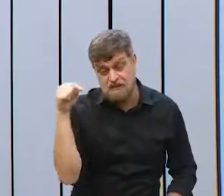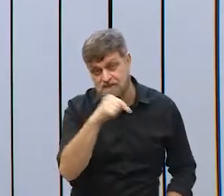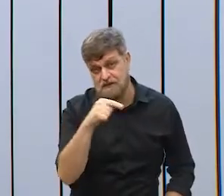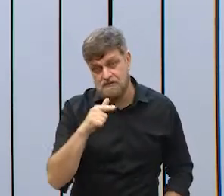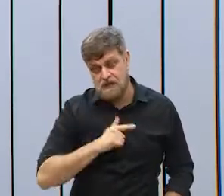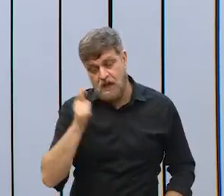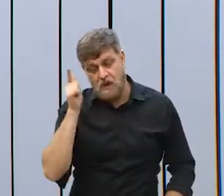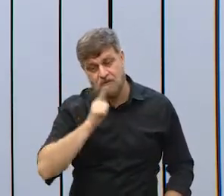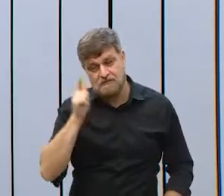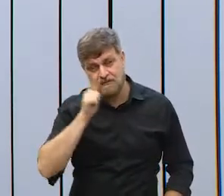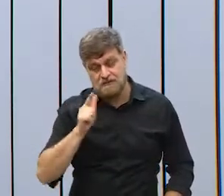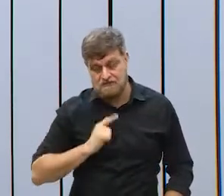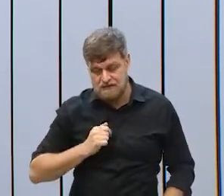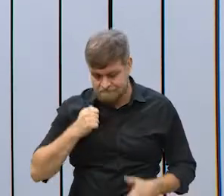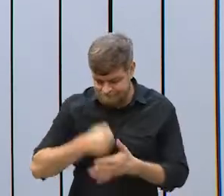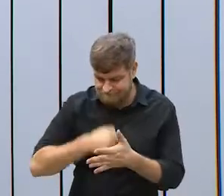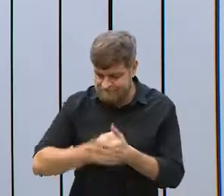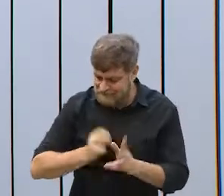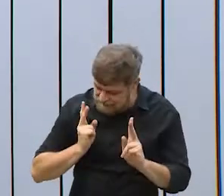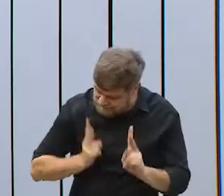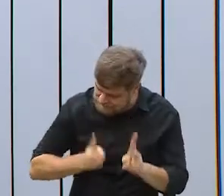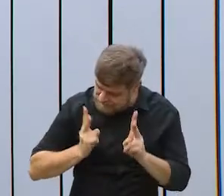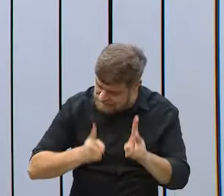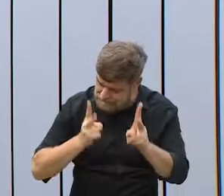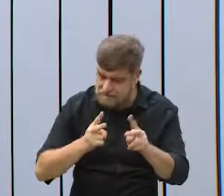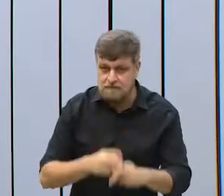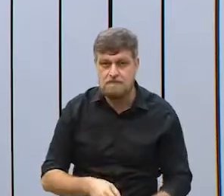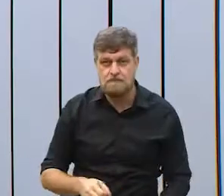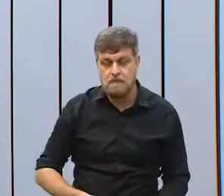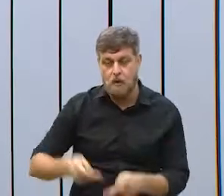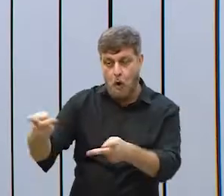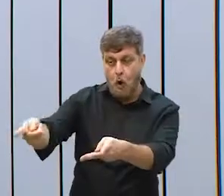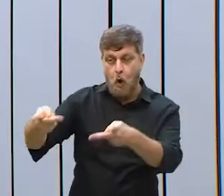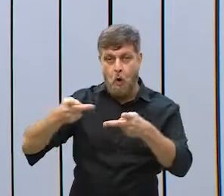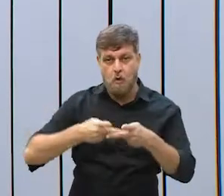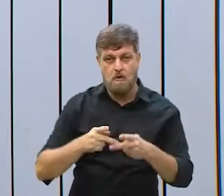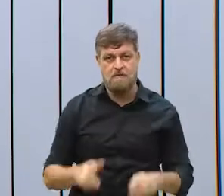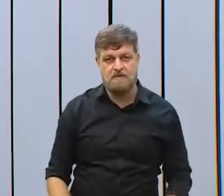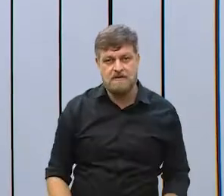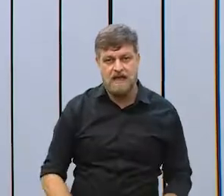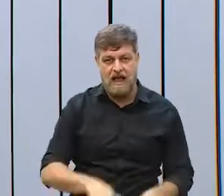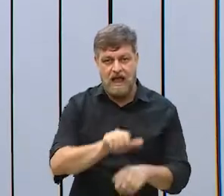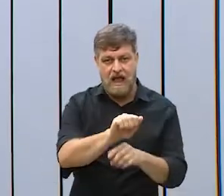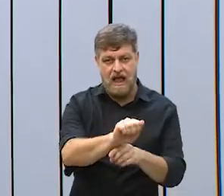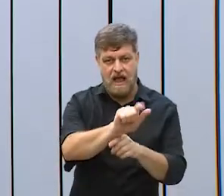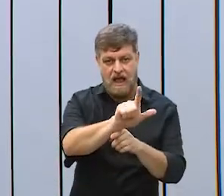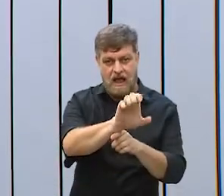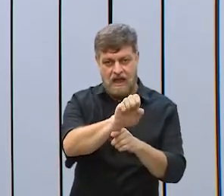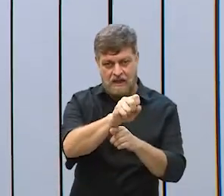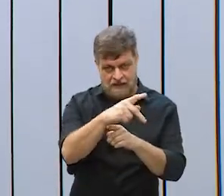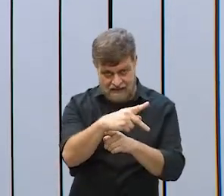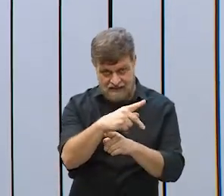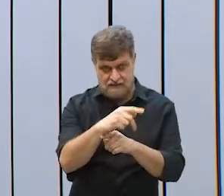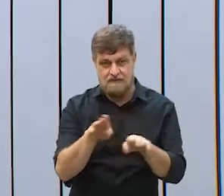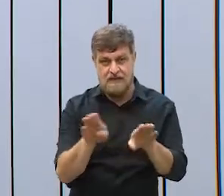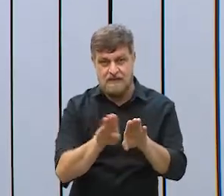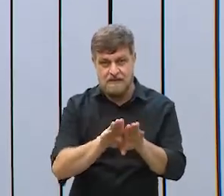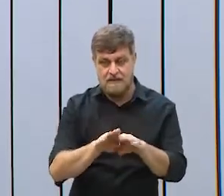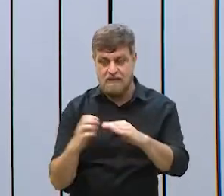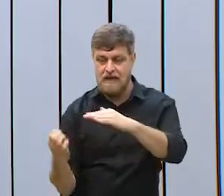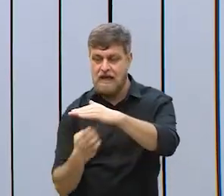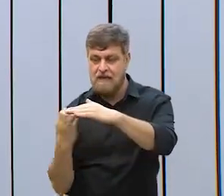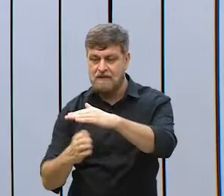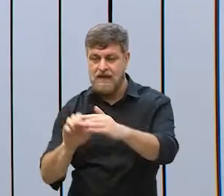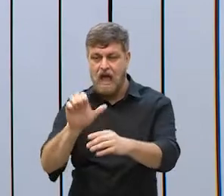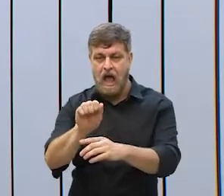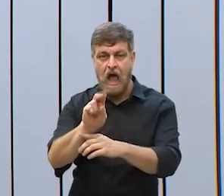ainda, tá? Mas também continuamos. Vamos convidar para participar a Lesp, a Autoban. Então a Autoban tem interesse. Agora a